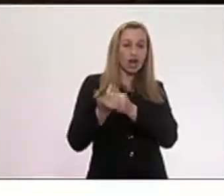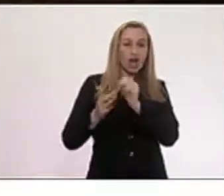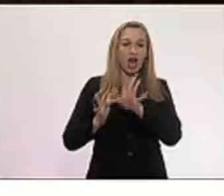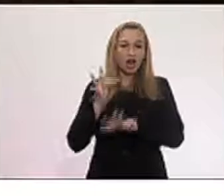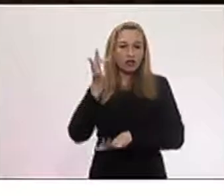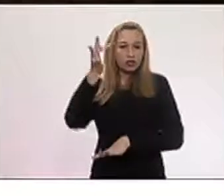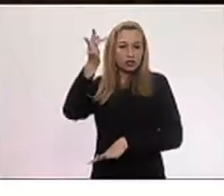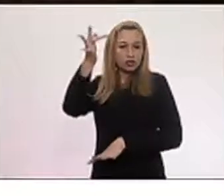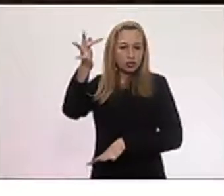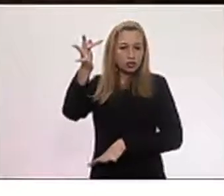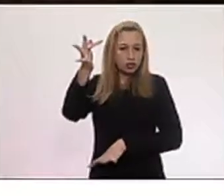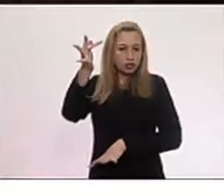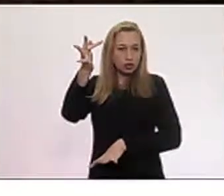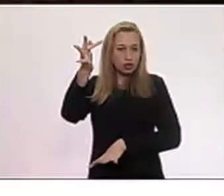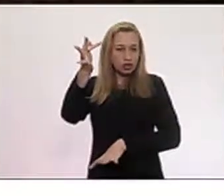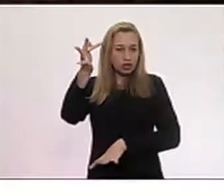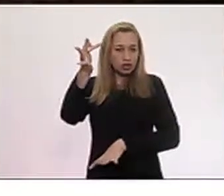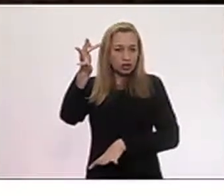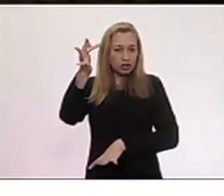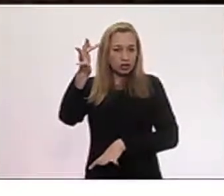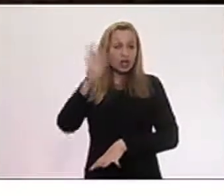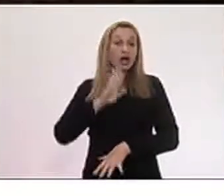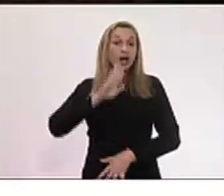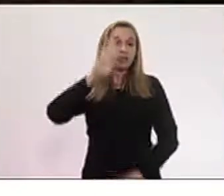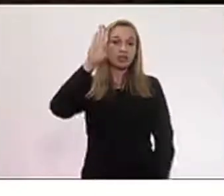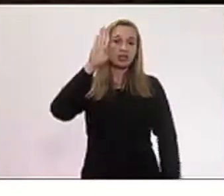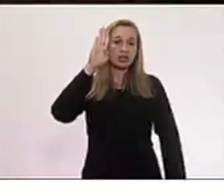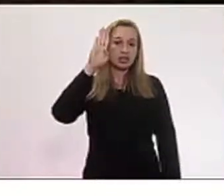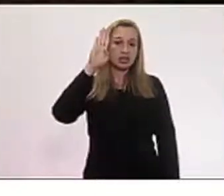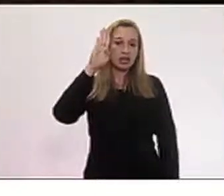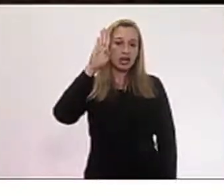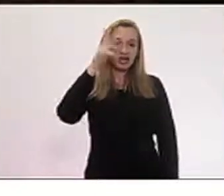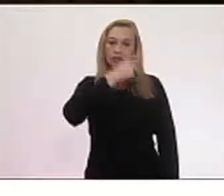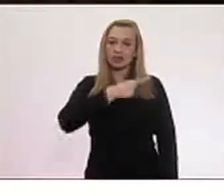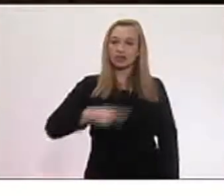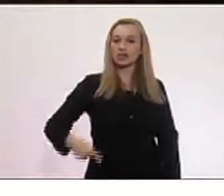futura candidatura de Dória à presidência da República,